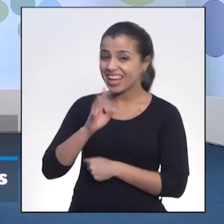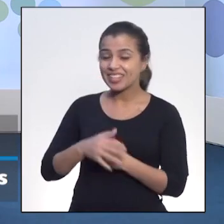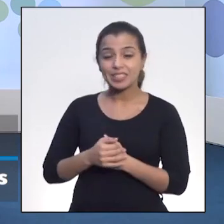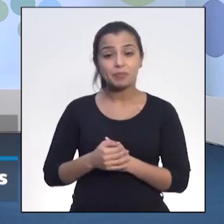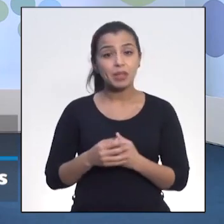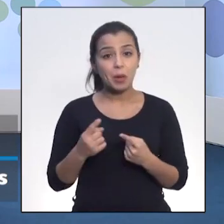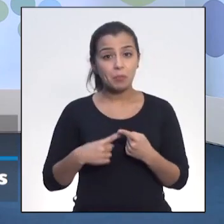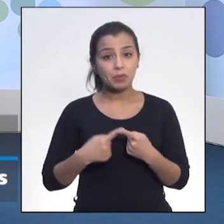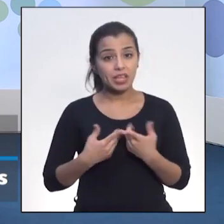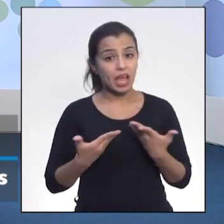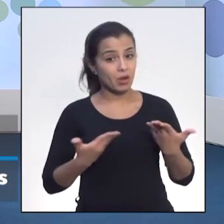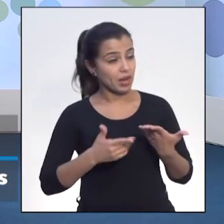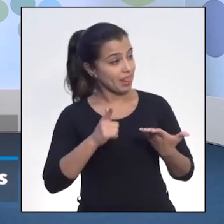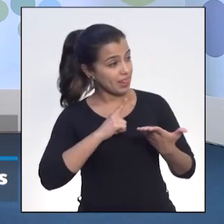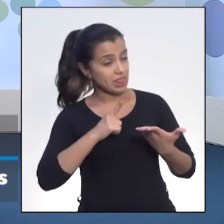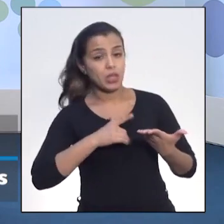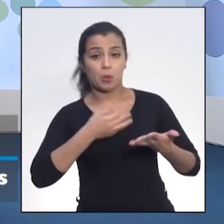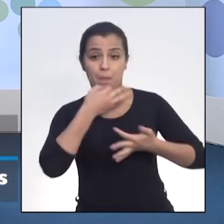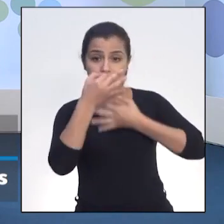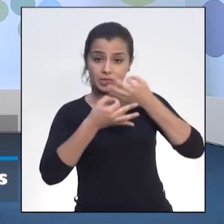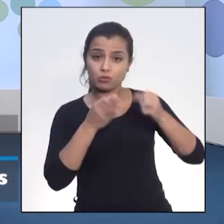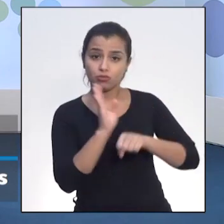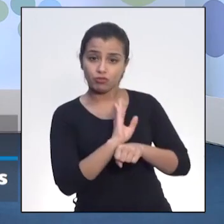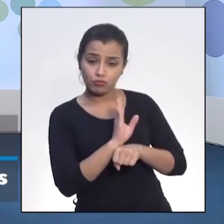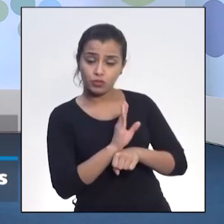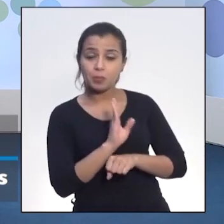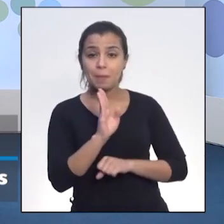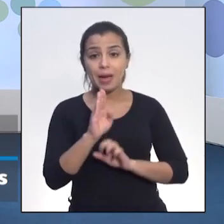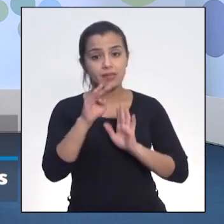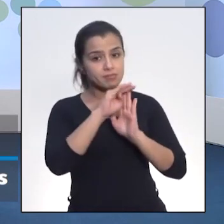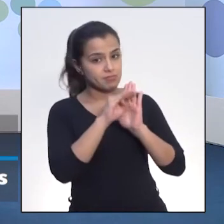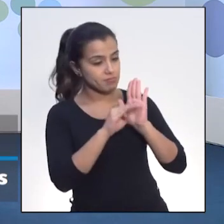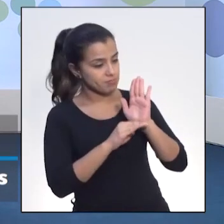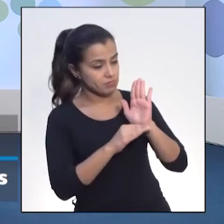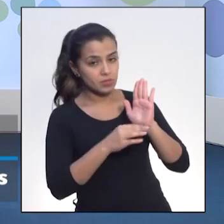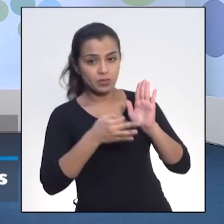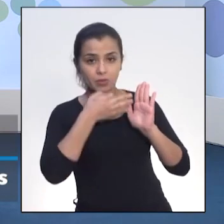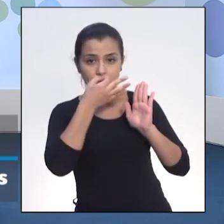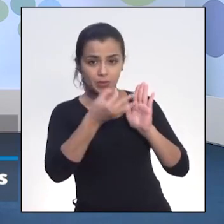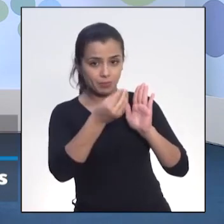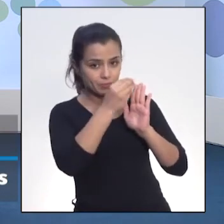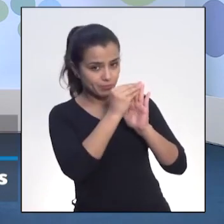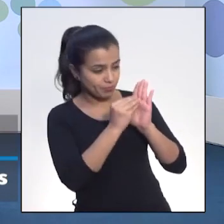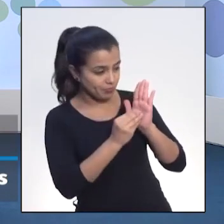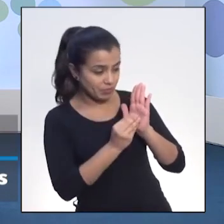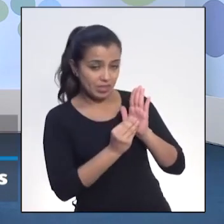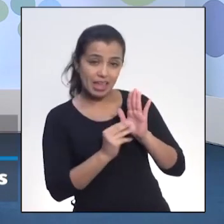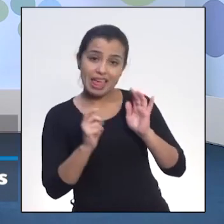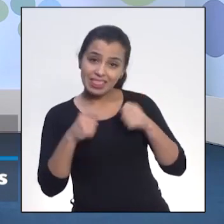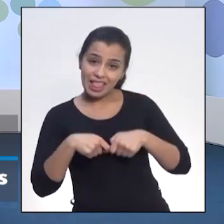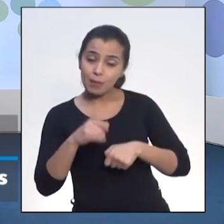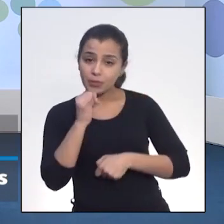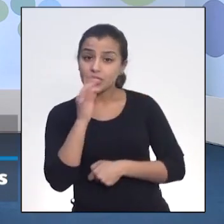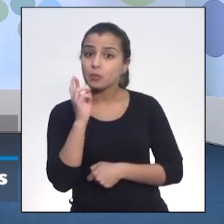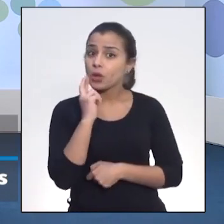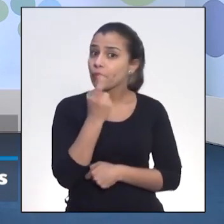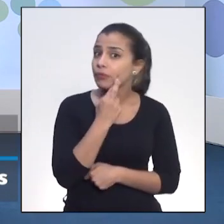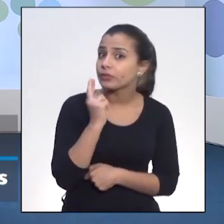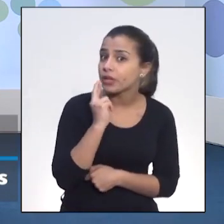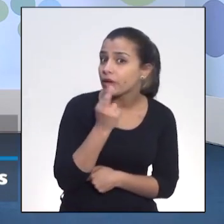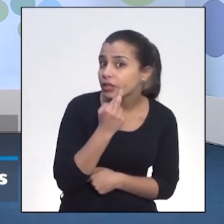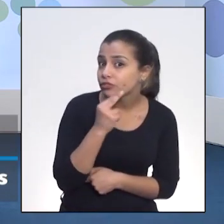resenhas críticas podem ser feitas, como a gente falou no começo da aula, né, para um restaurante que você gosta, para o que você